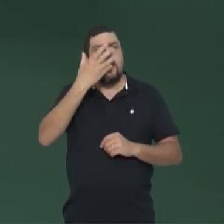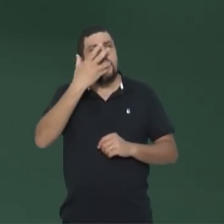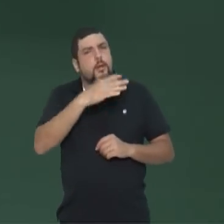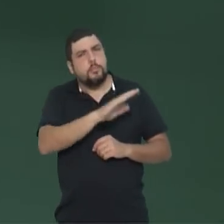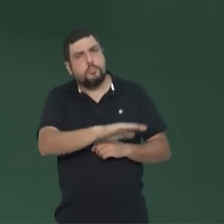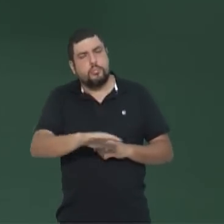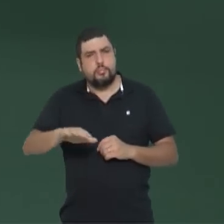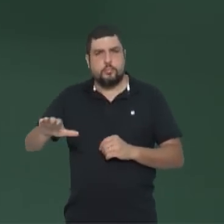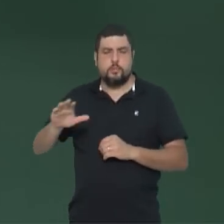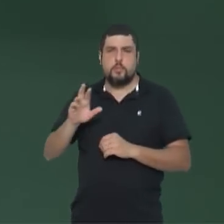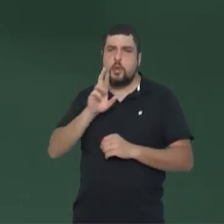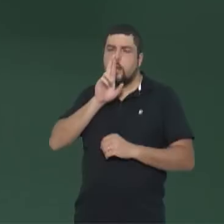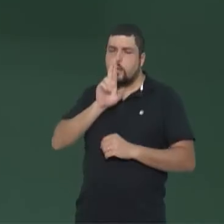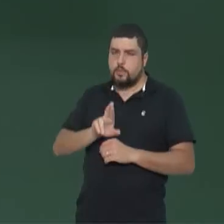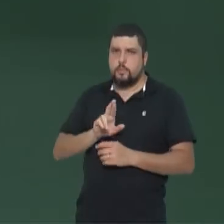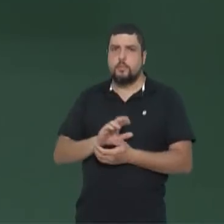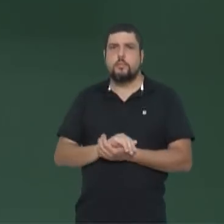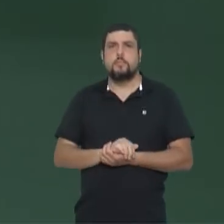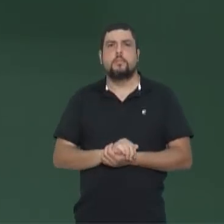ser a resposta.